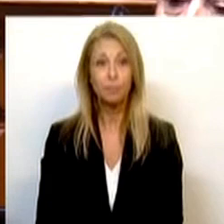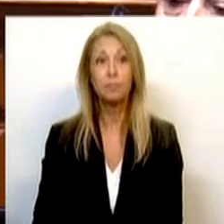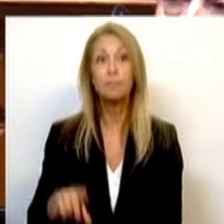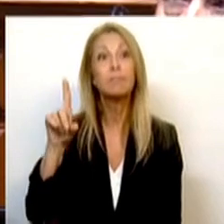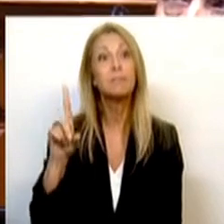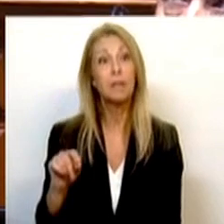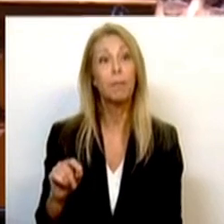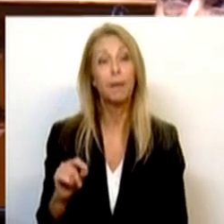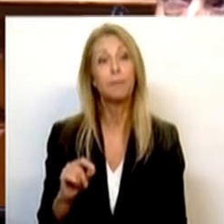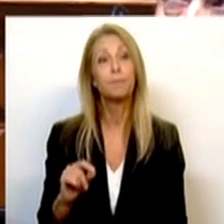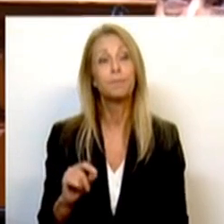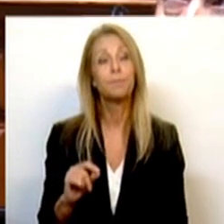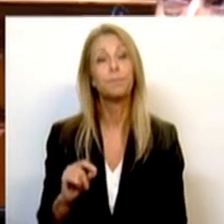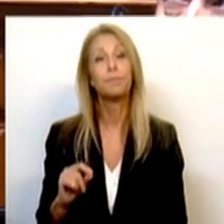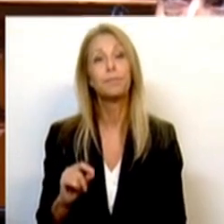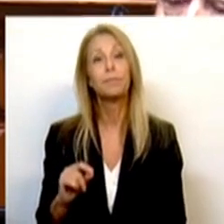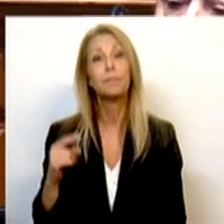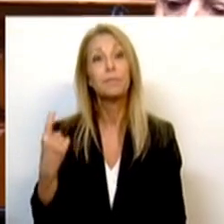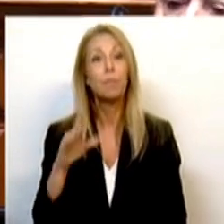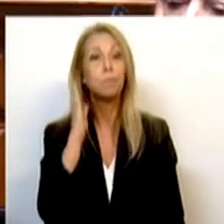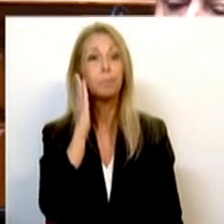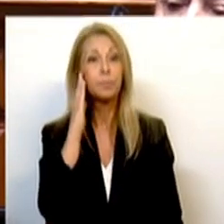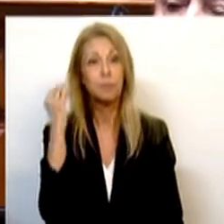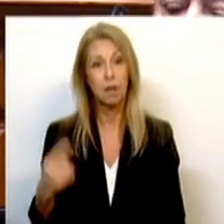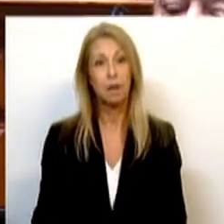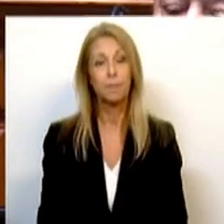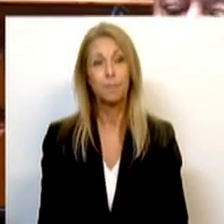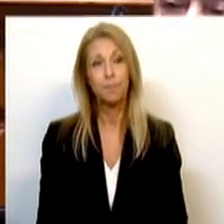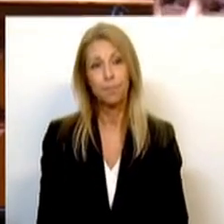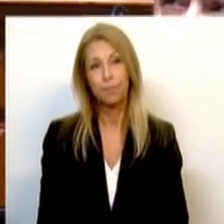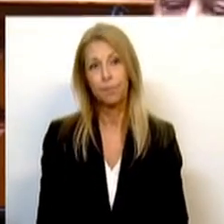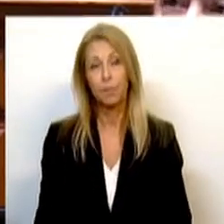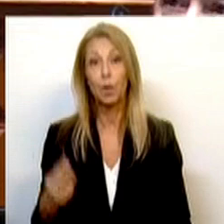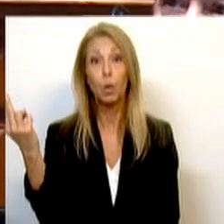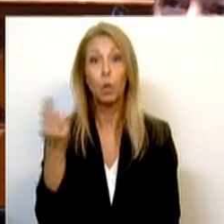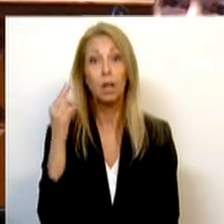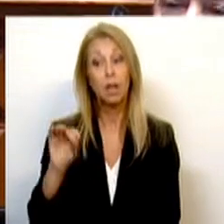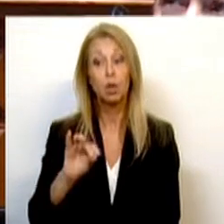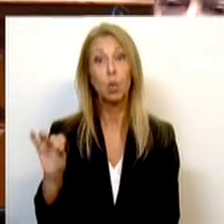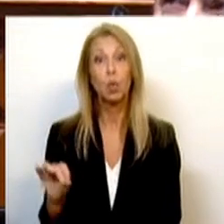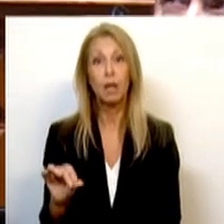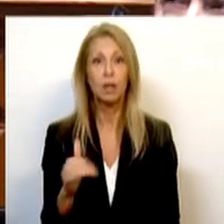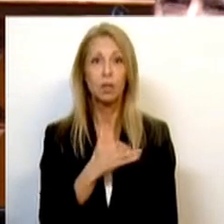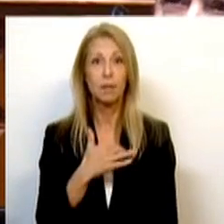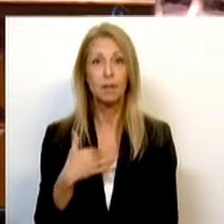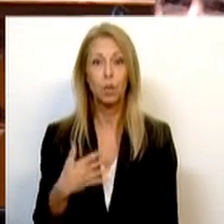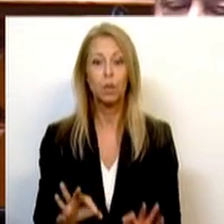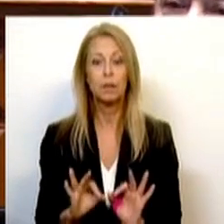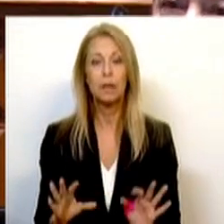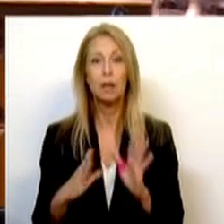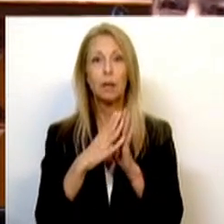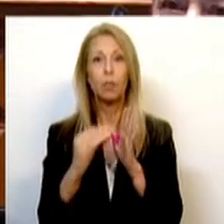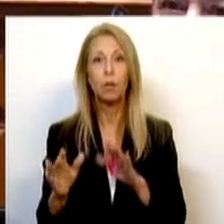também temos em curso as unidades locais de saúde com um modelo